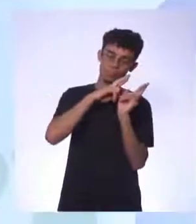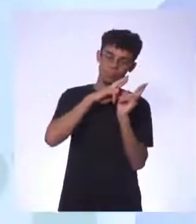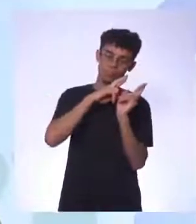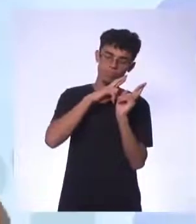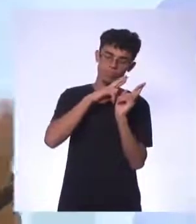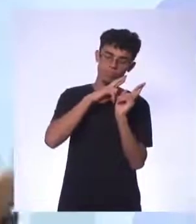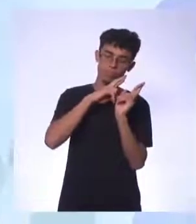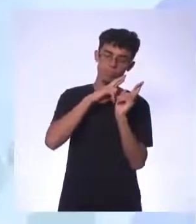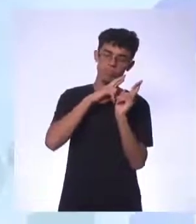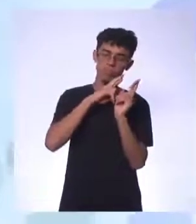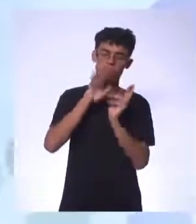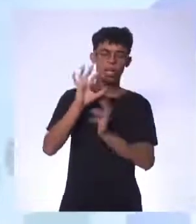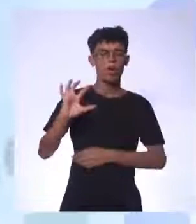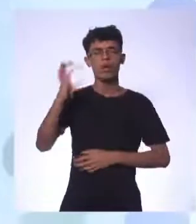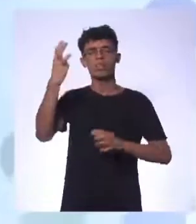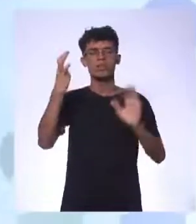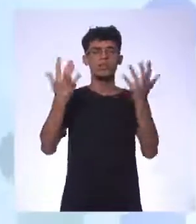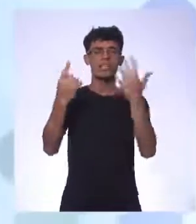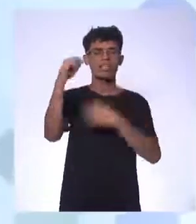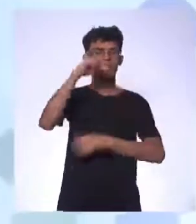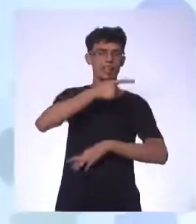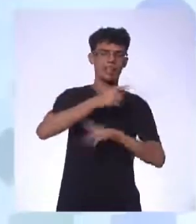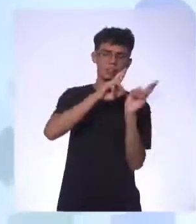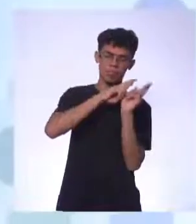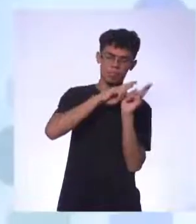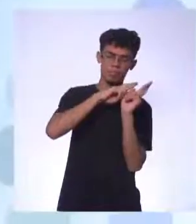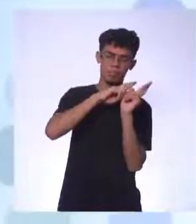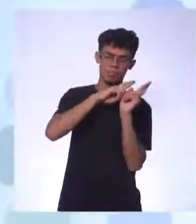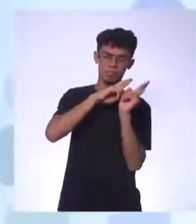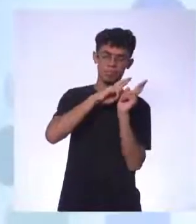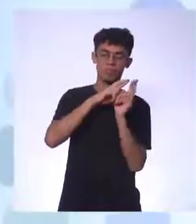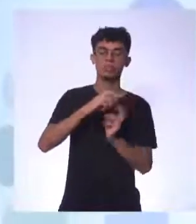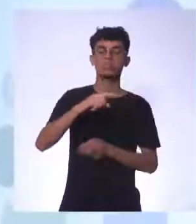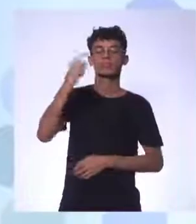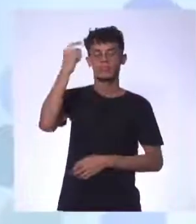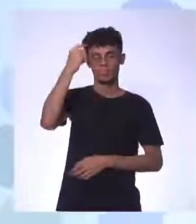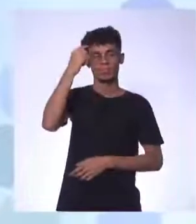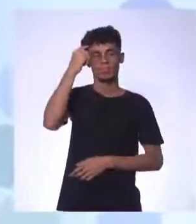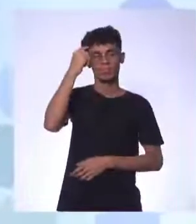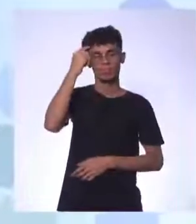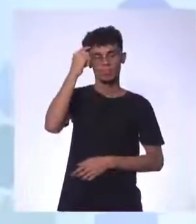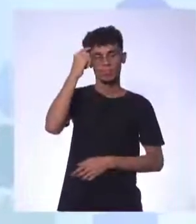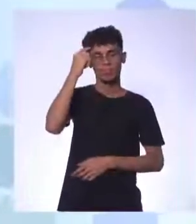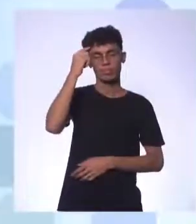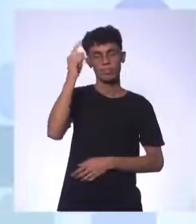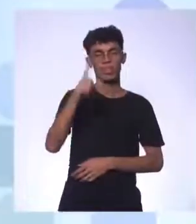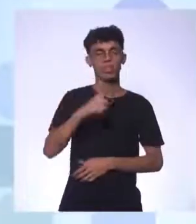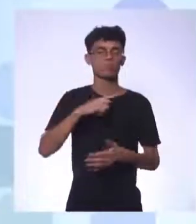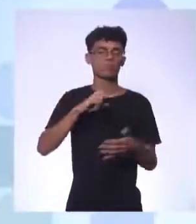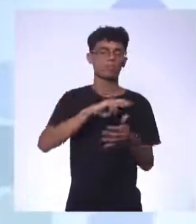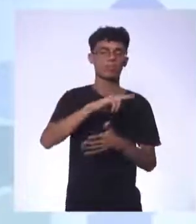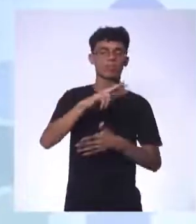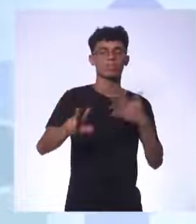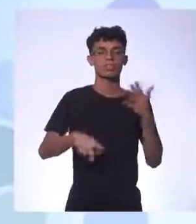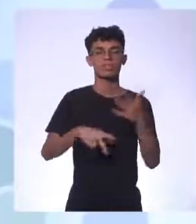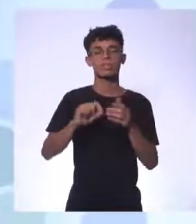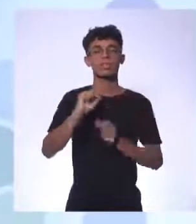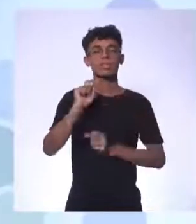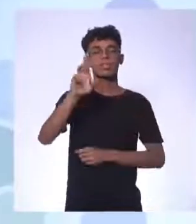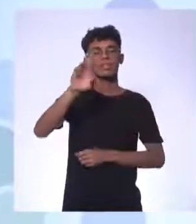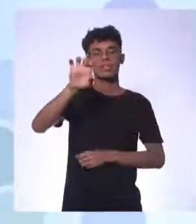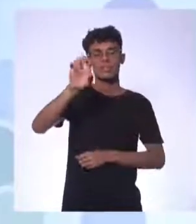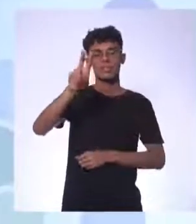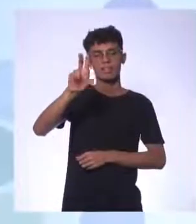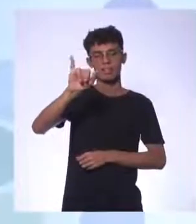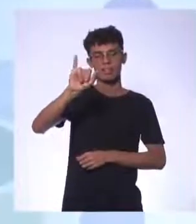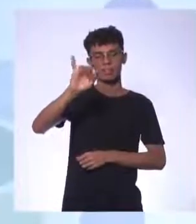A pátria acontece enquanto o imperador dorme, mais ou menos essa é a ideia. E muitas das capas da revista Ilustrada, que